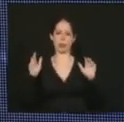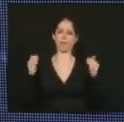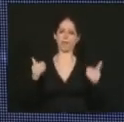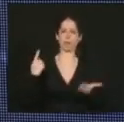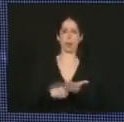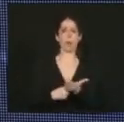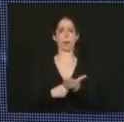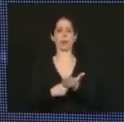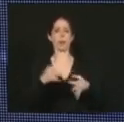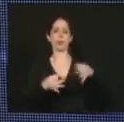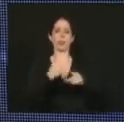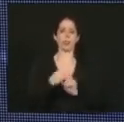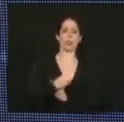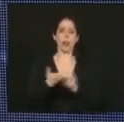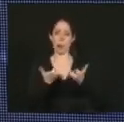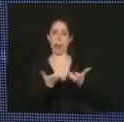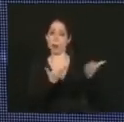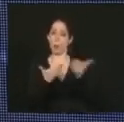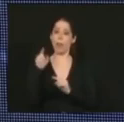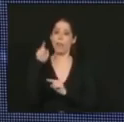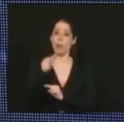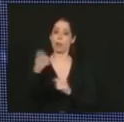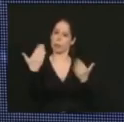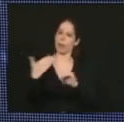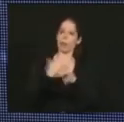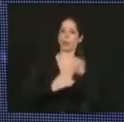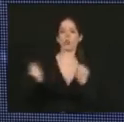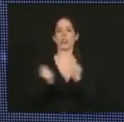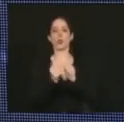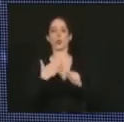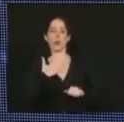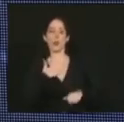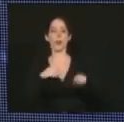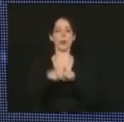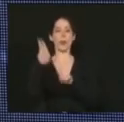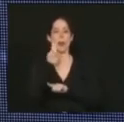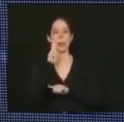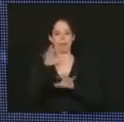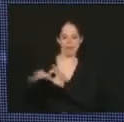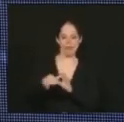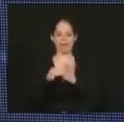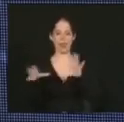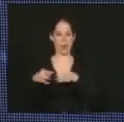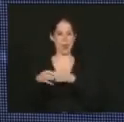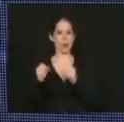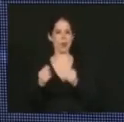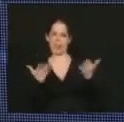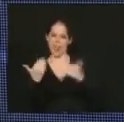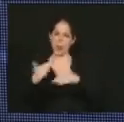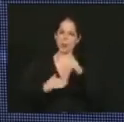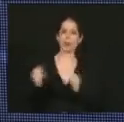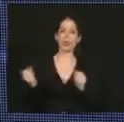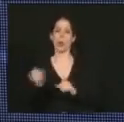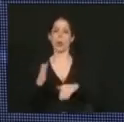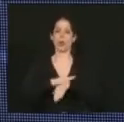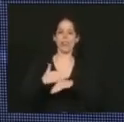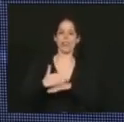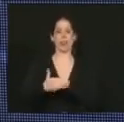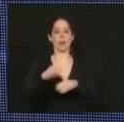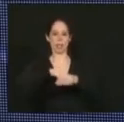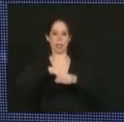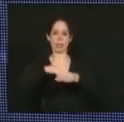e eu quero te convidar para construir junto comigo e com você tu com a nossa aliança um novo tempo na nossa cidade